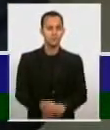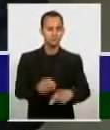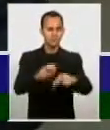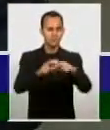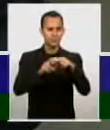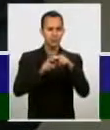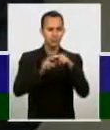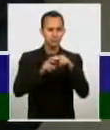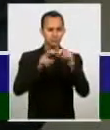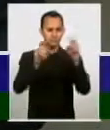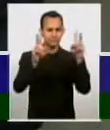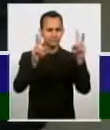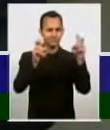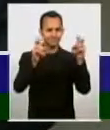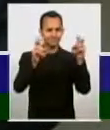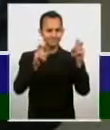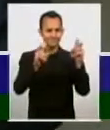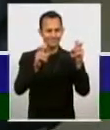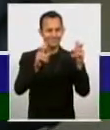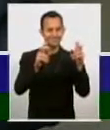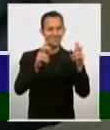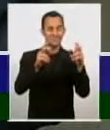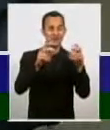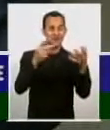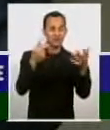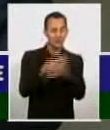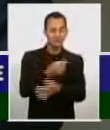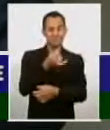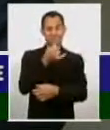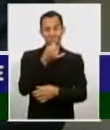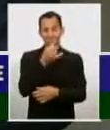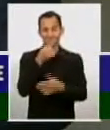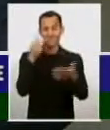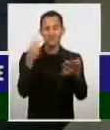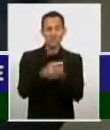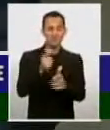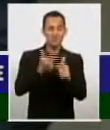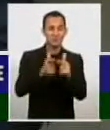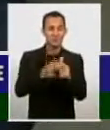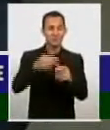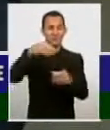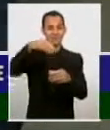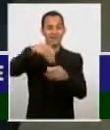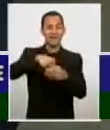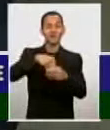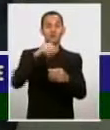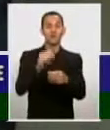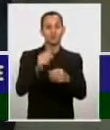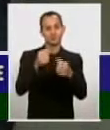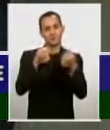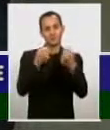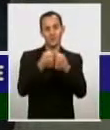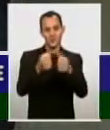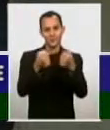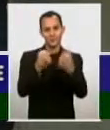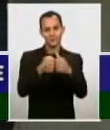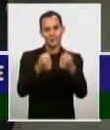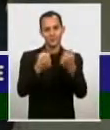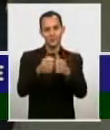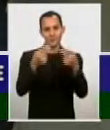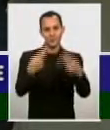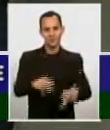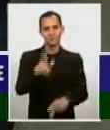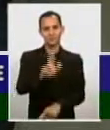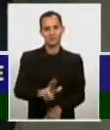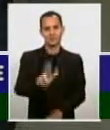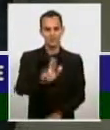questão bastante desagradável que vem acontecendo dentro do transporte coletivo na